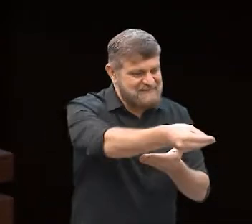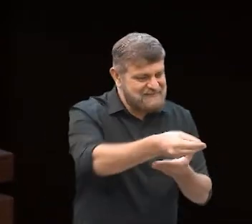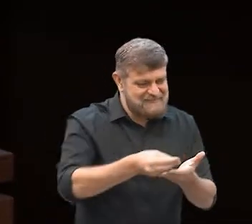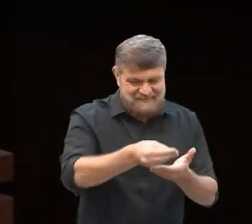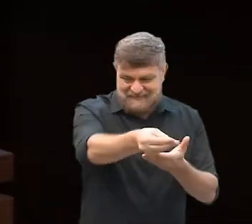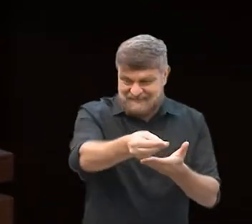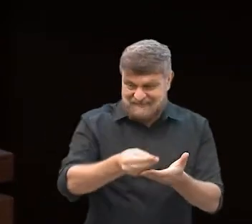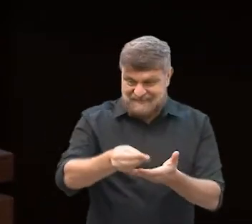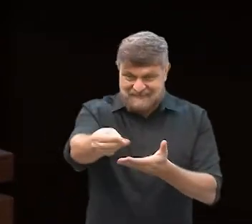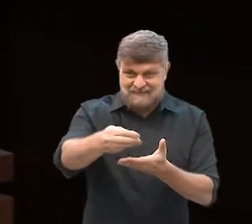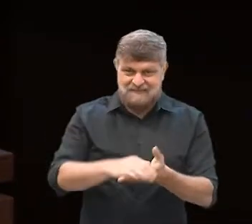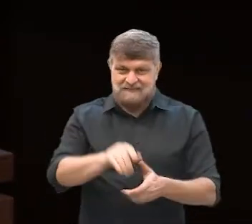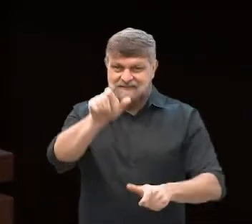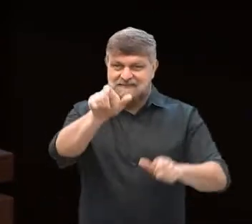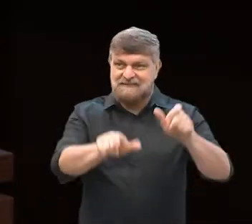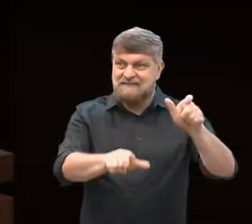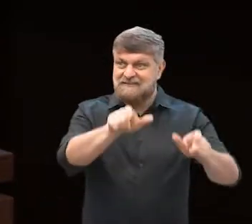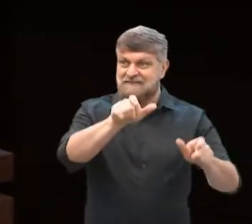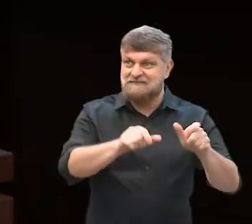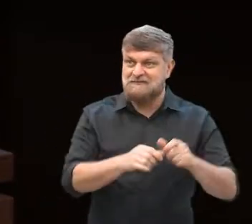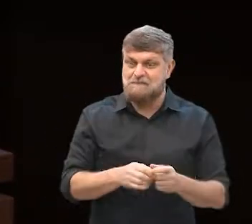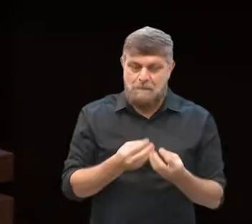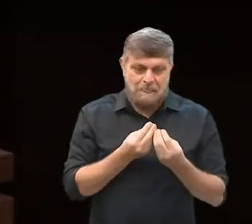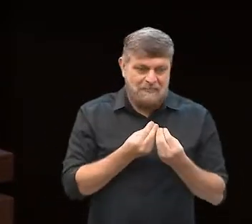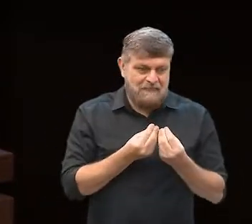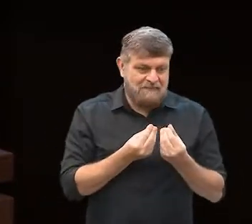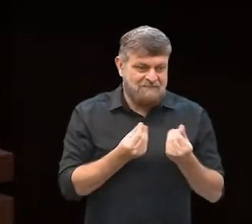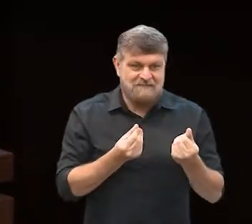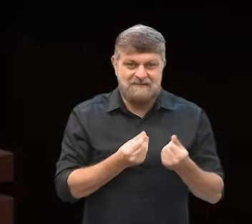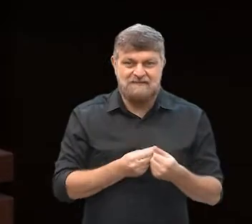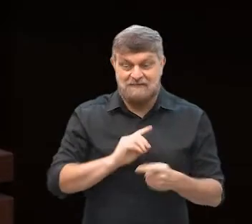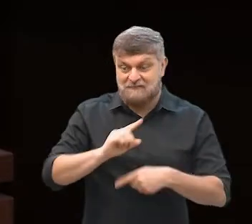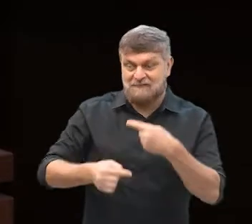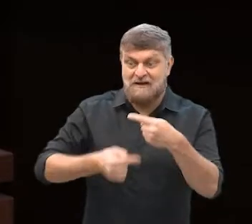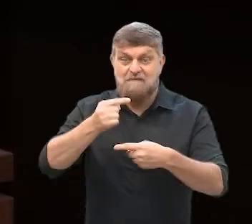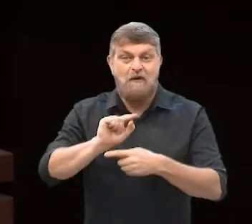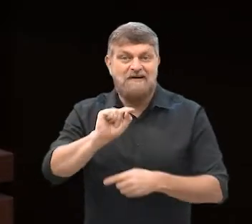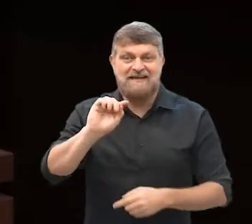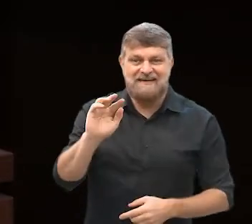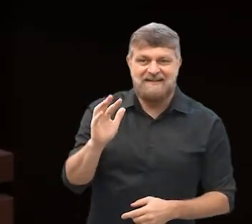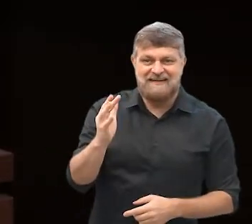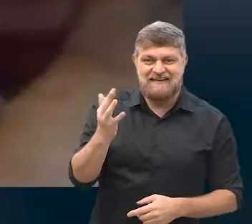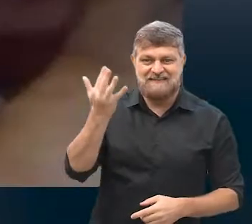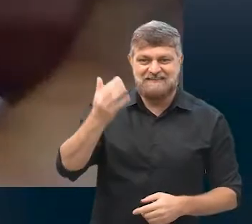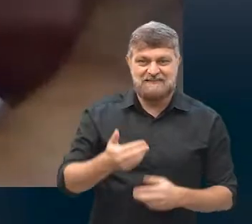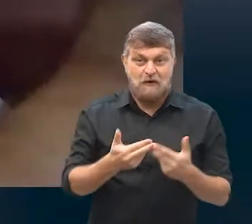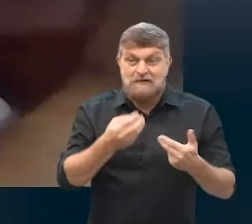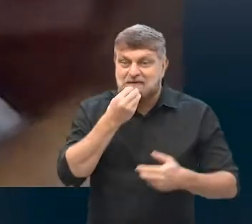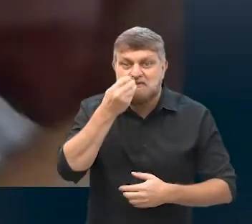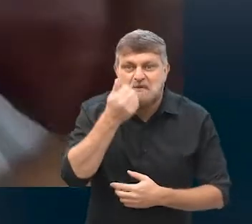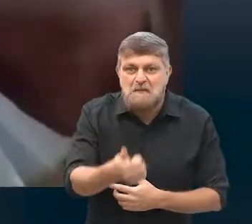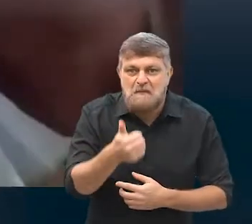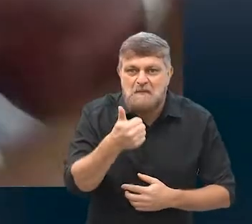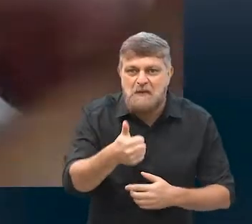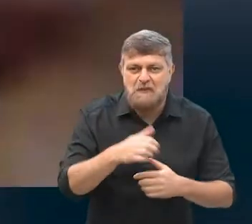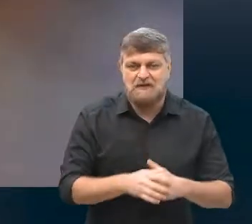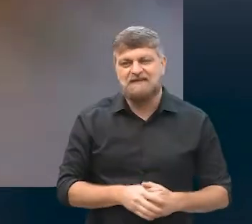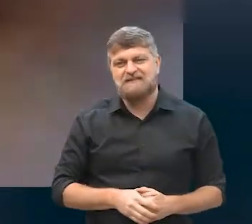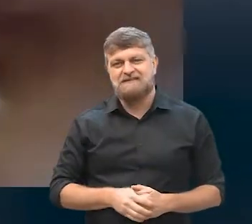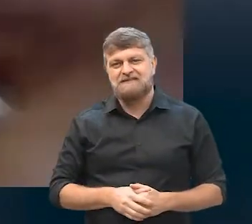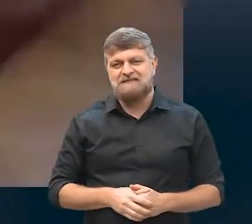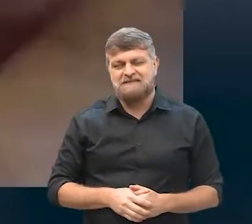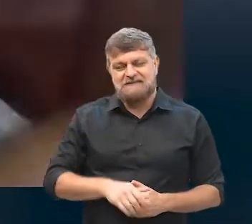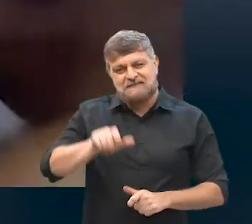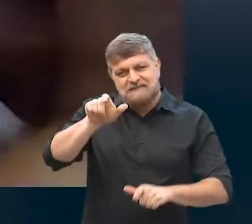aí começou... Né? E daí começou uma coisa muito boa que as pessoas